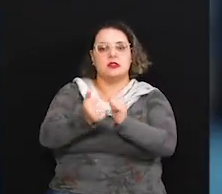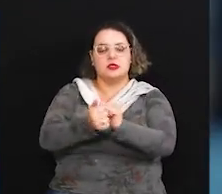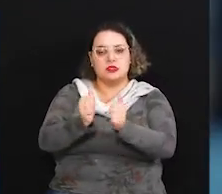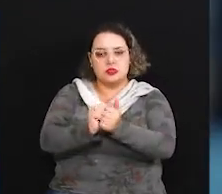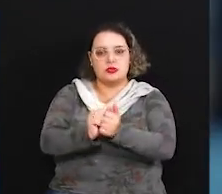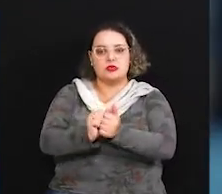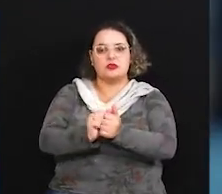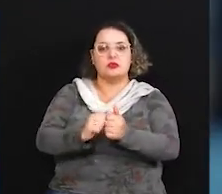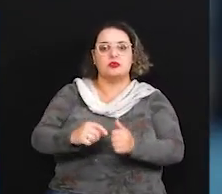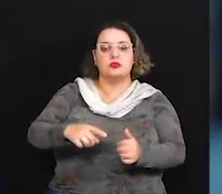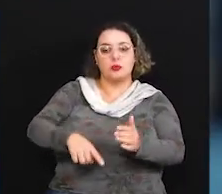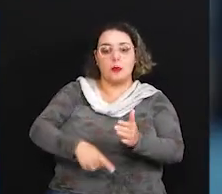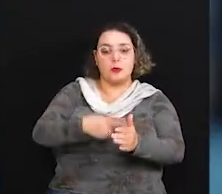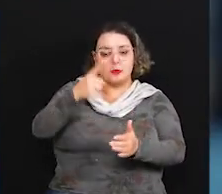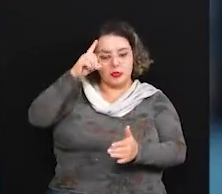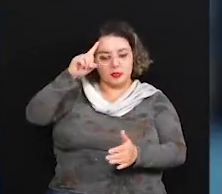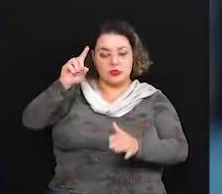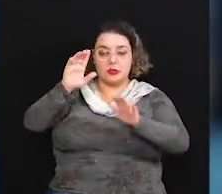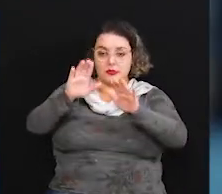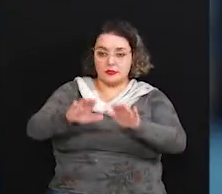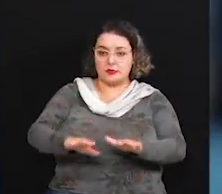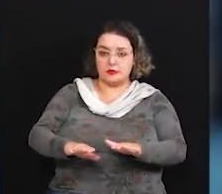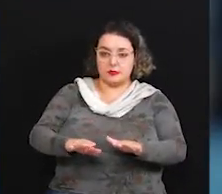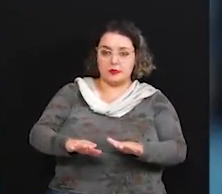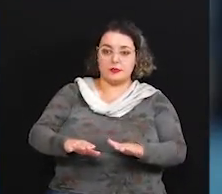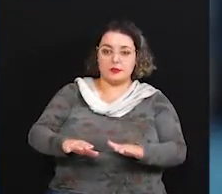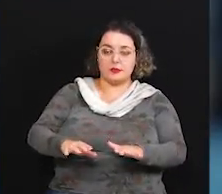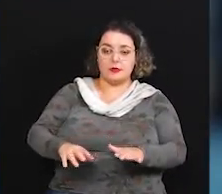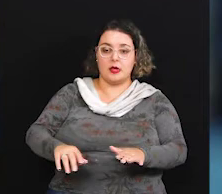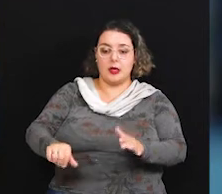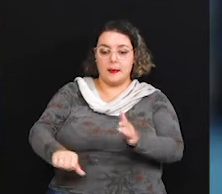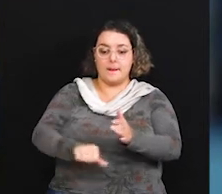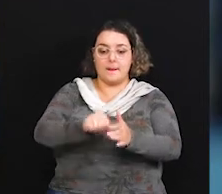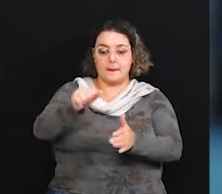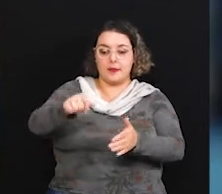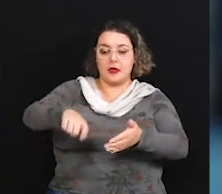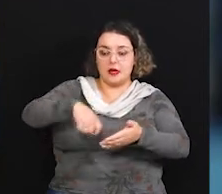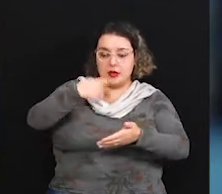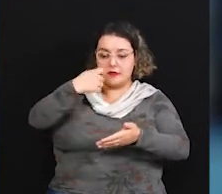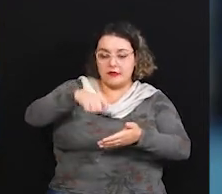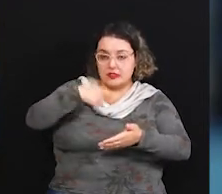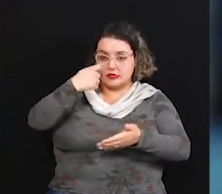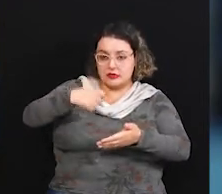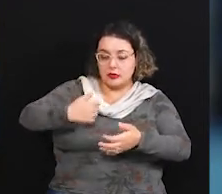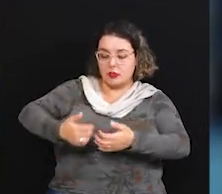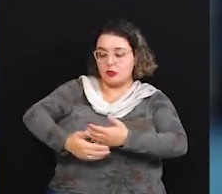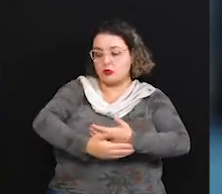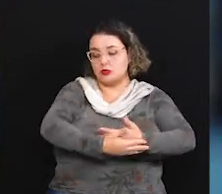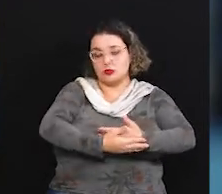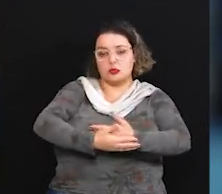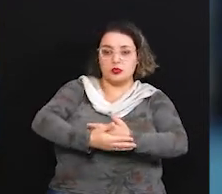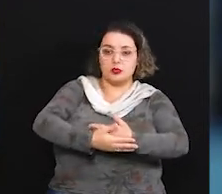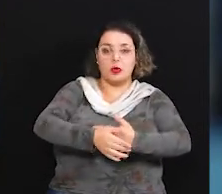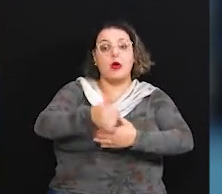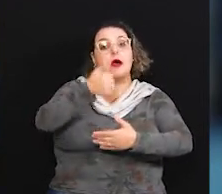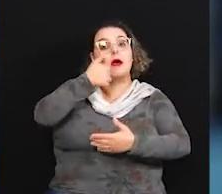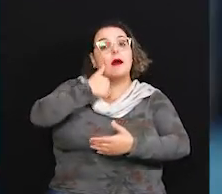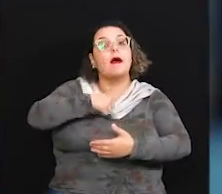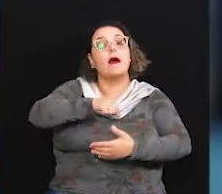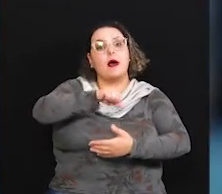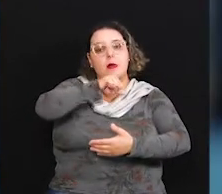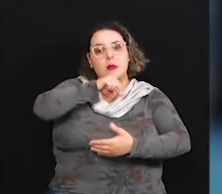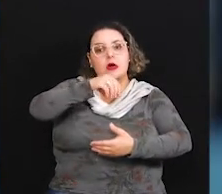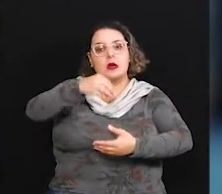adaptação. Ela fica aqui no primeiro dia. A primeira refeição de um bebê é a mãe que